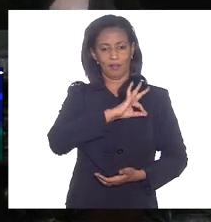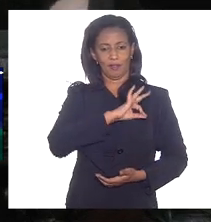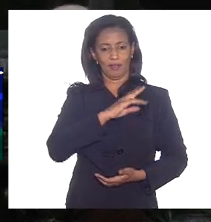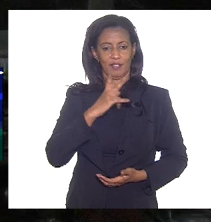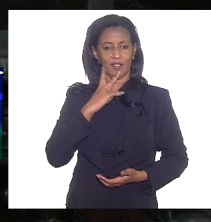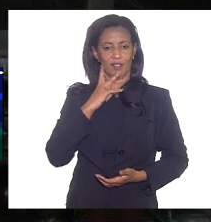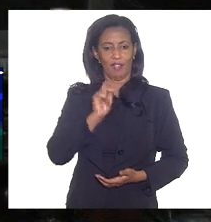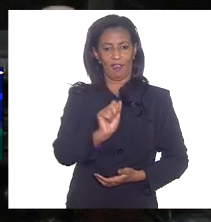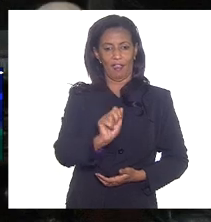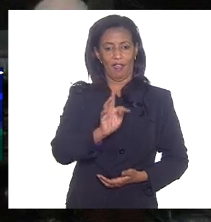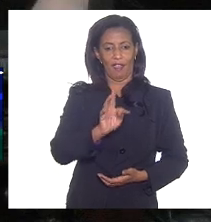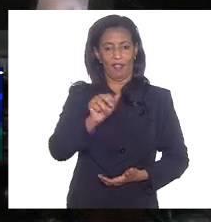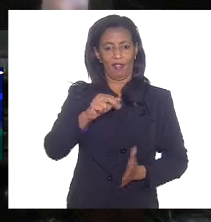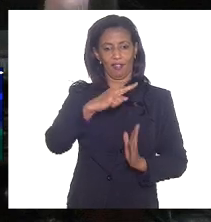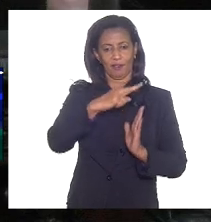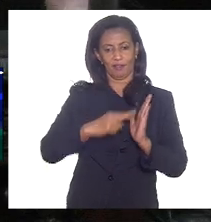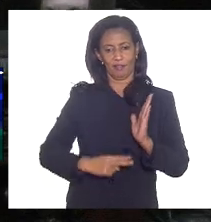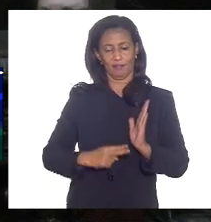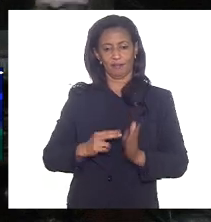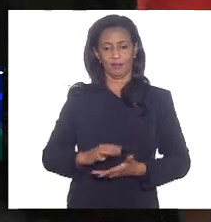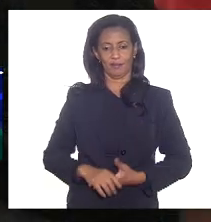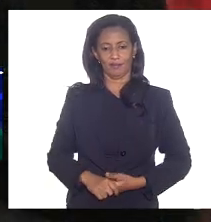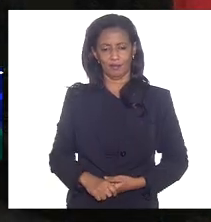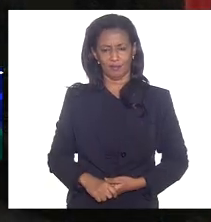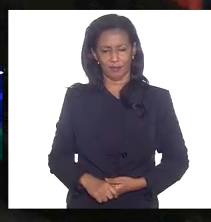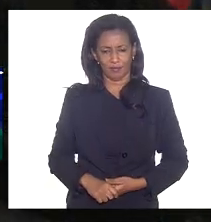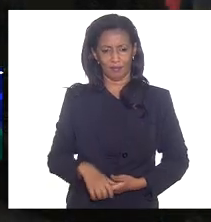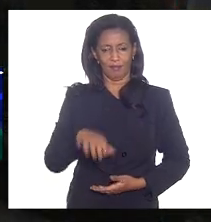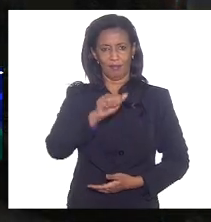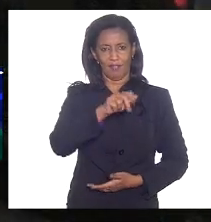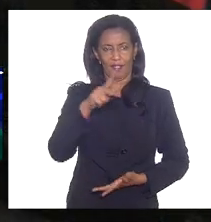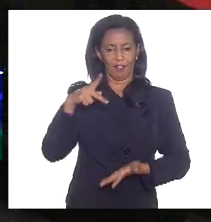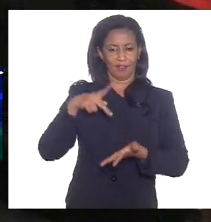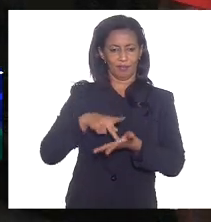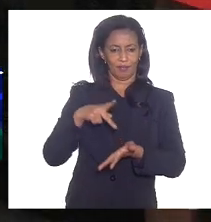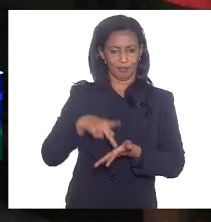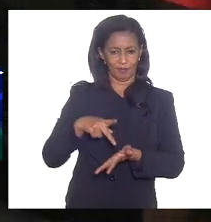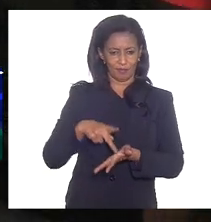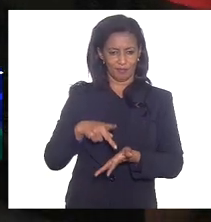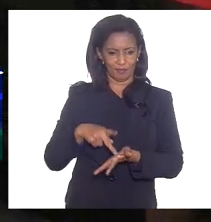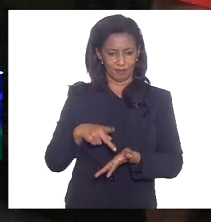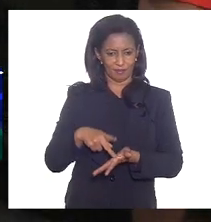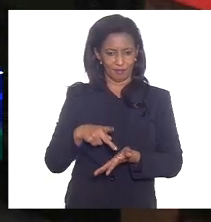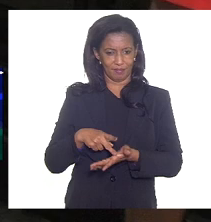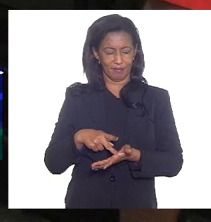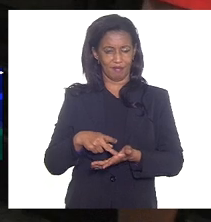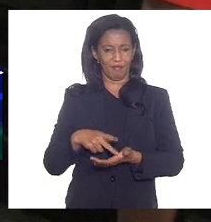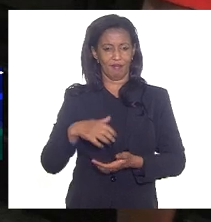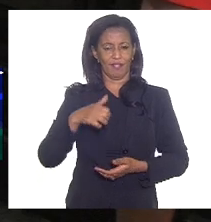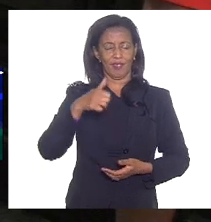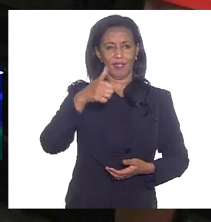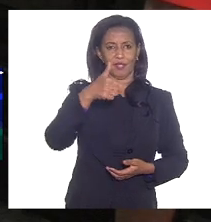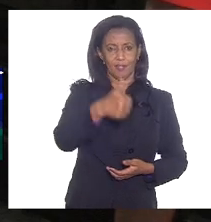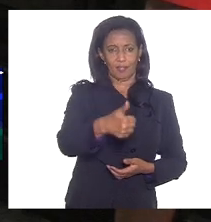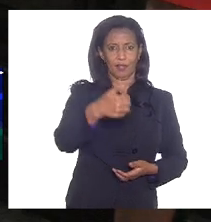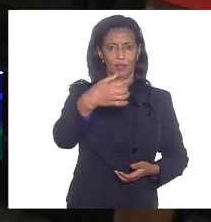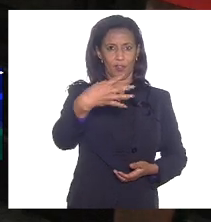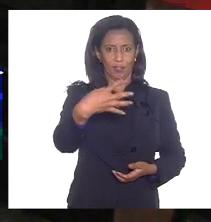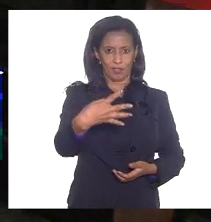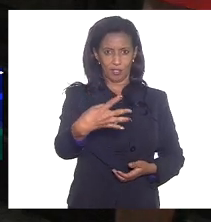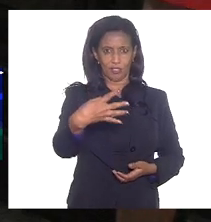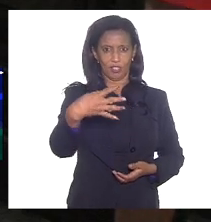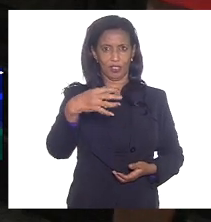fazer a leitura da ata da sessão anterior. A ata reflete com exatidão o ocorrido na 140ª